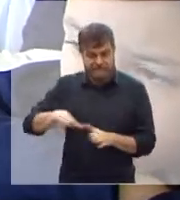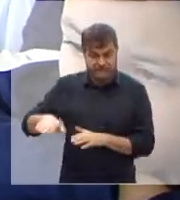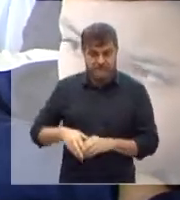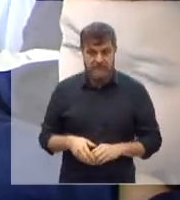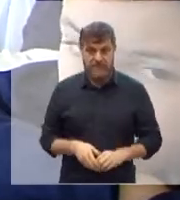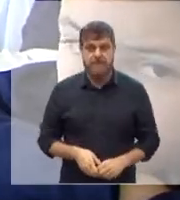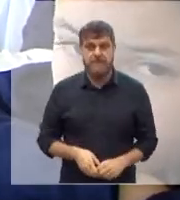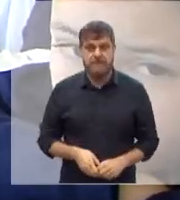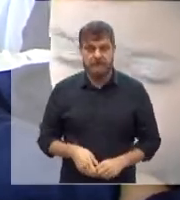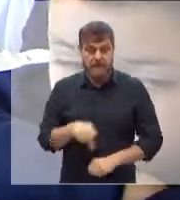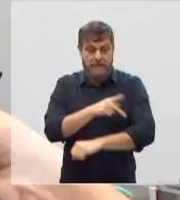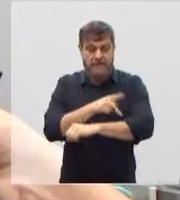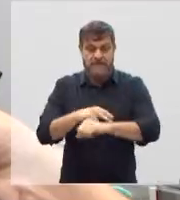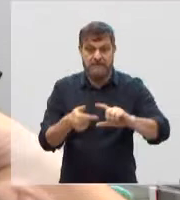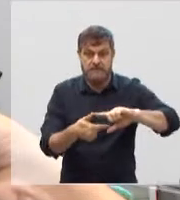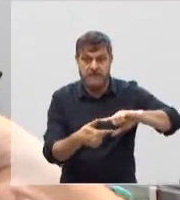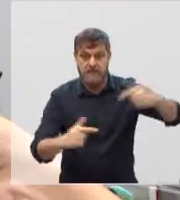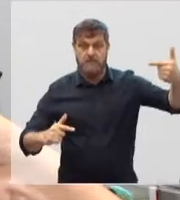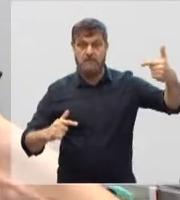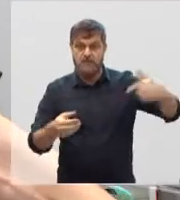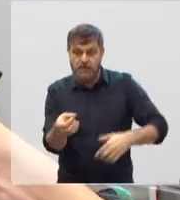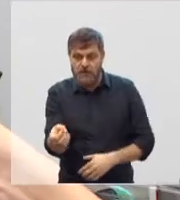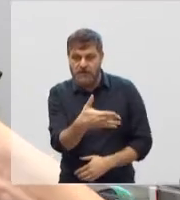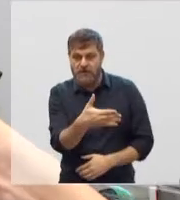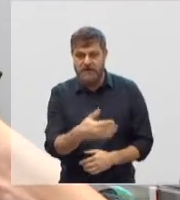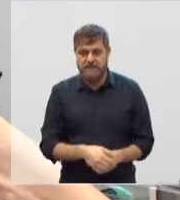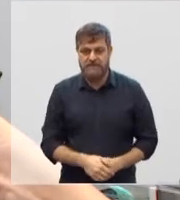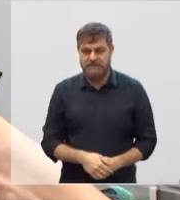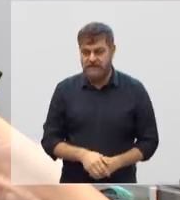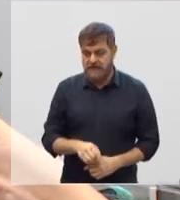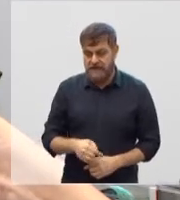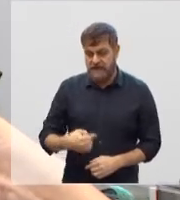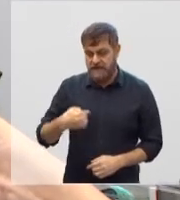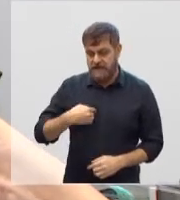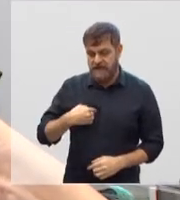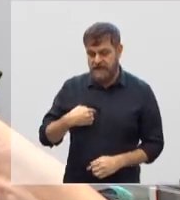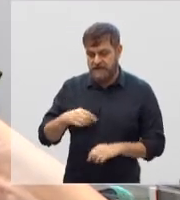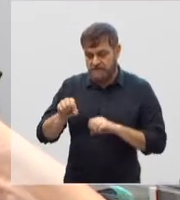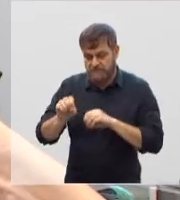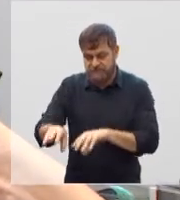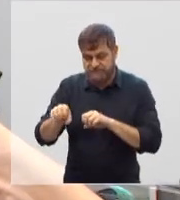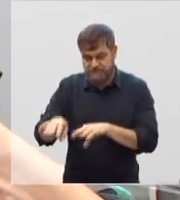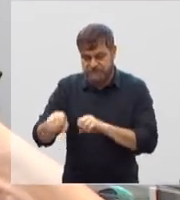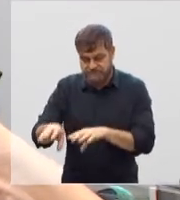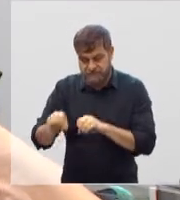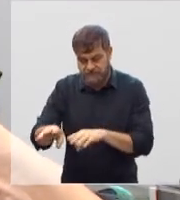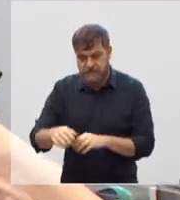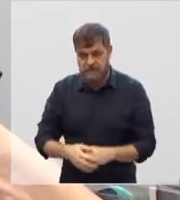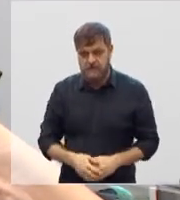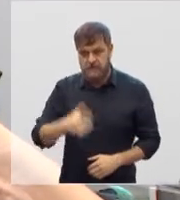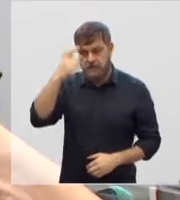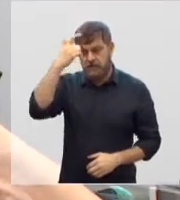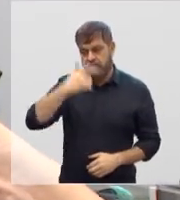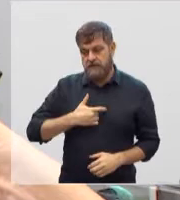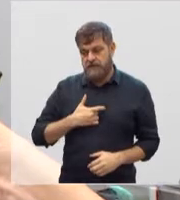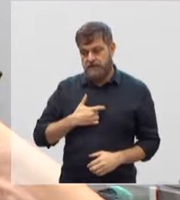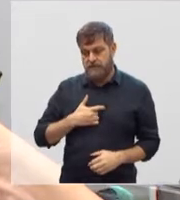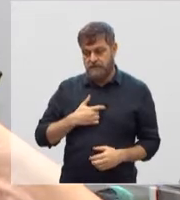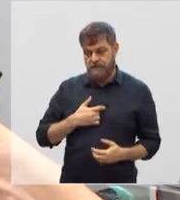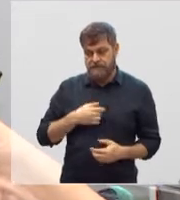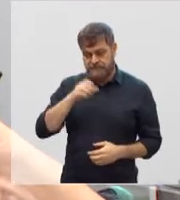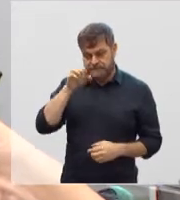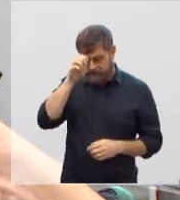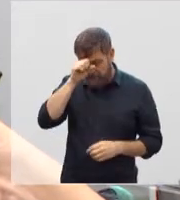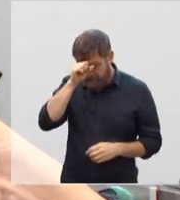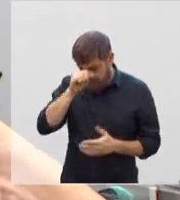uma pedagogia moderna que você vai aprender comigo. Se você não ensinar, se você não aprender, eu